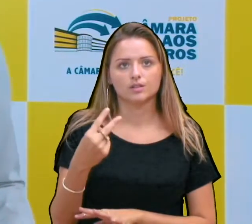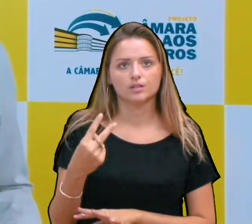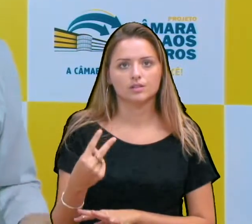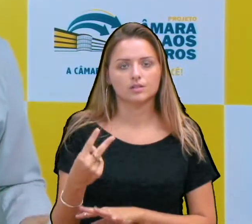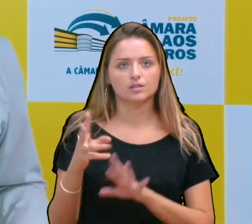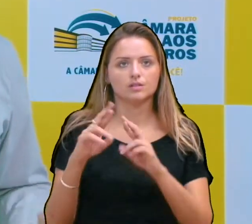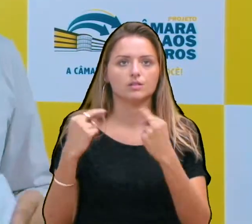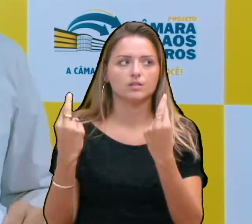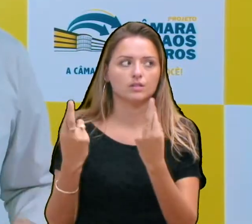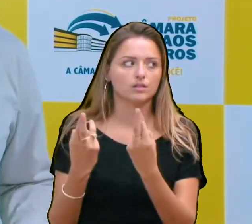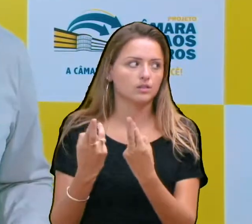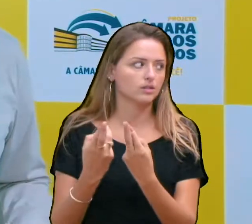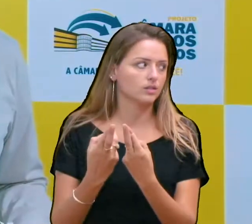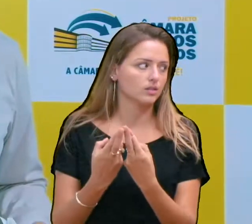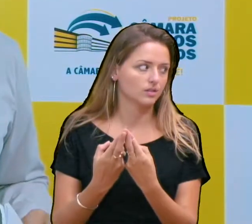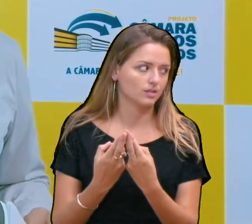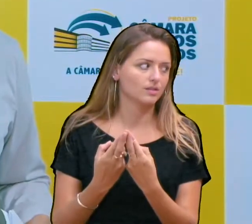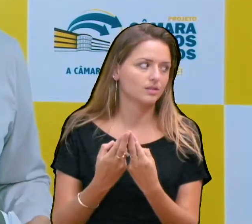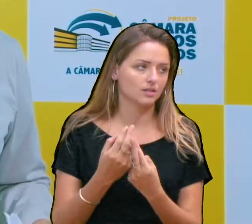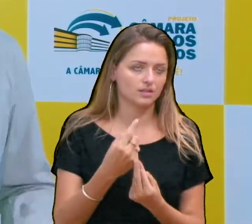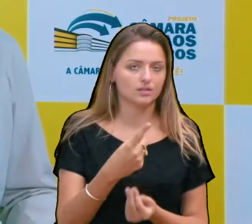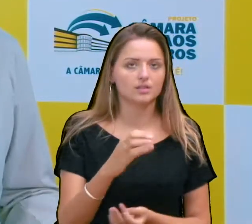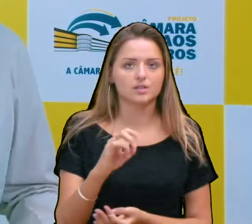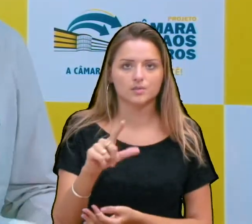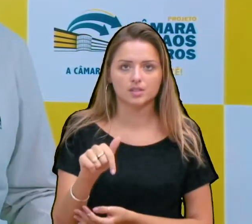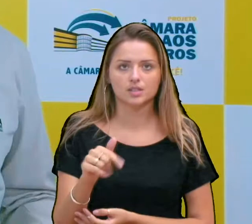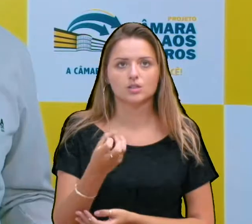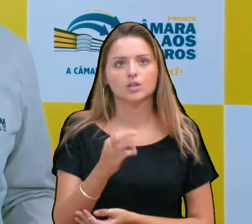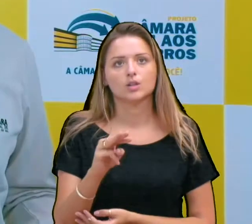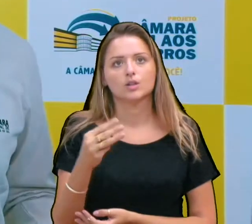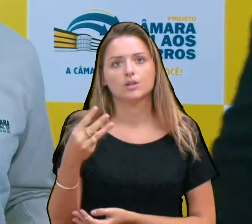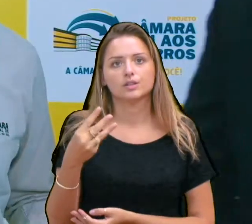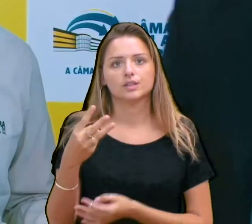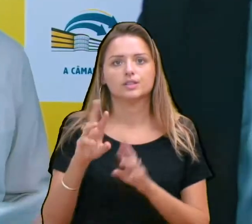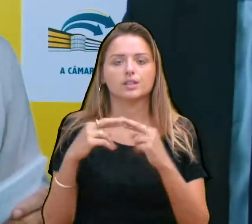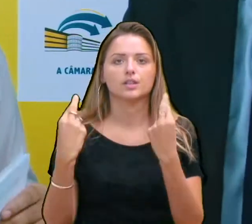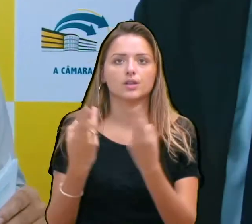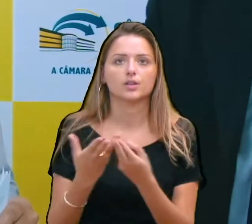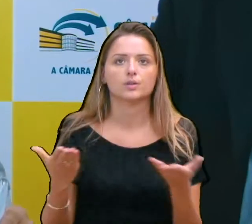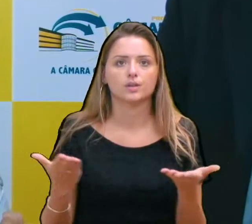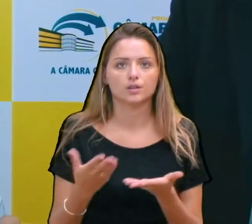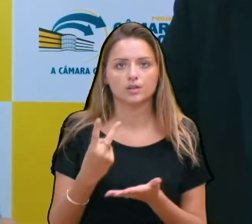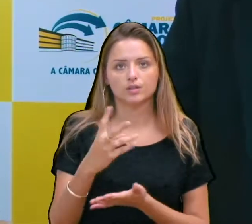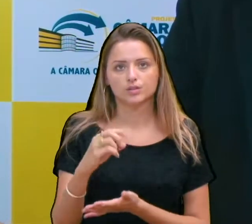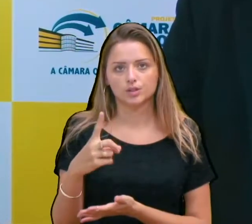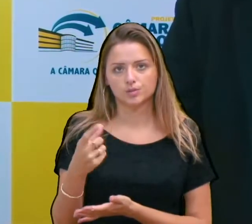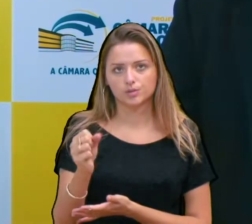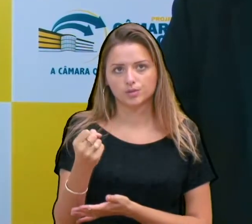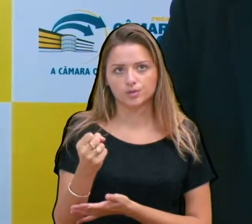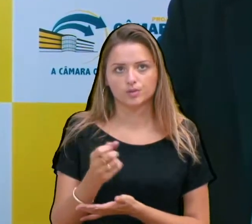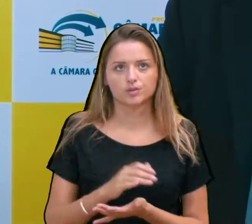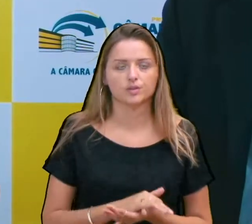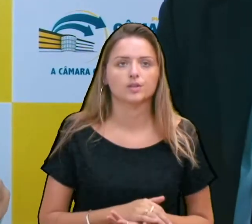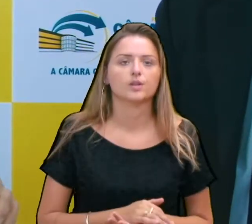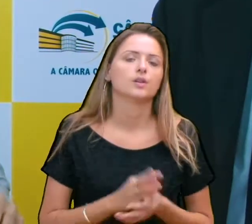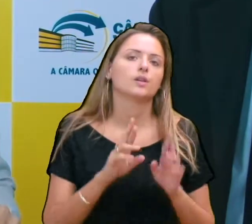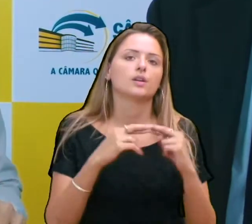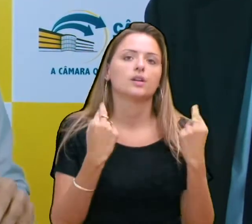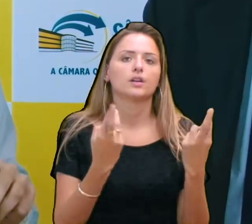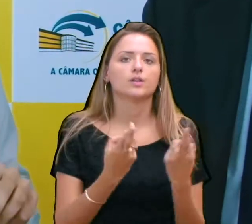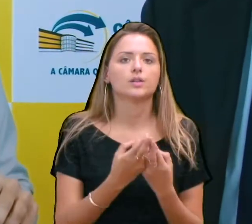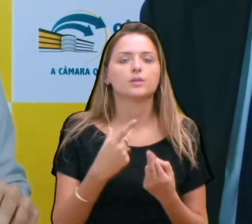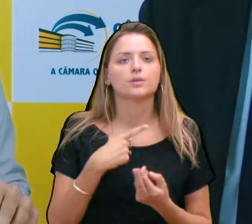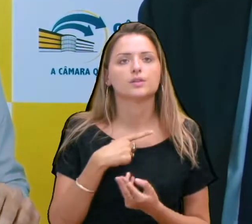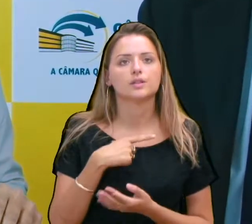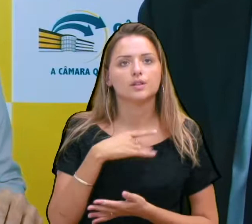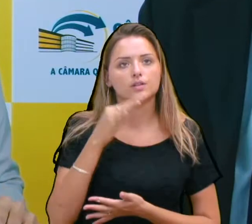132ª sessão ordinária da 17ª legislatura, ou a terceira sessão ordinária de 2018. Sessão essa que teve